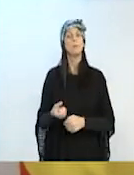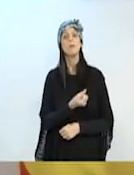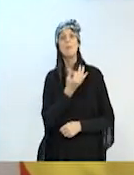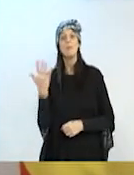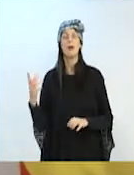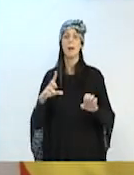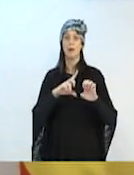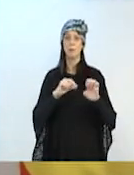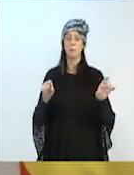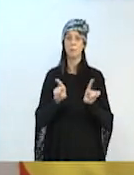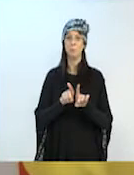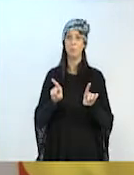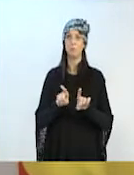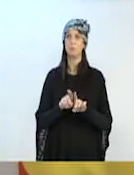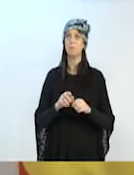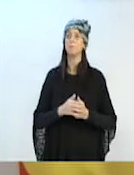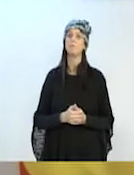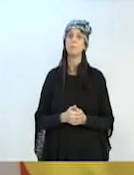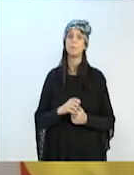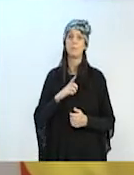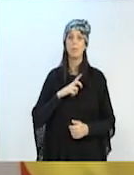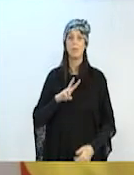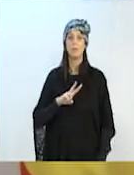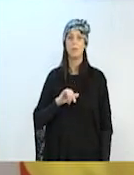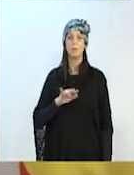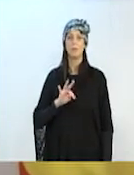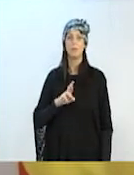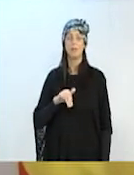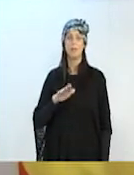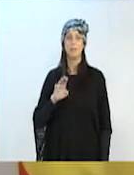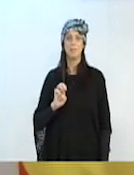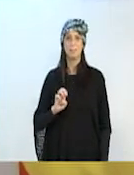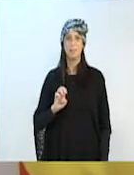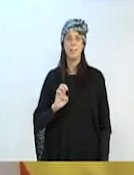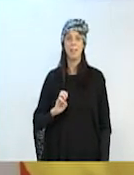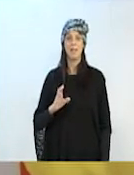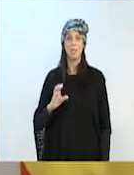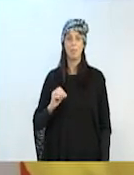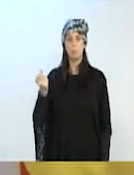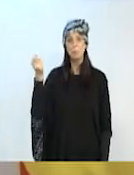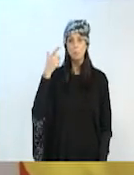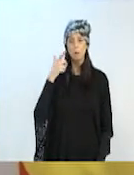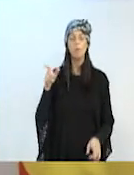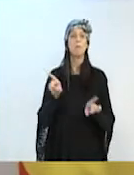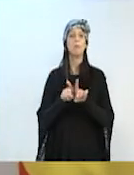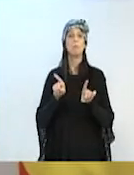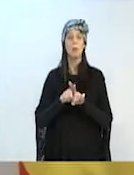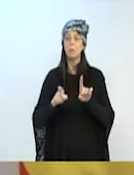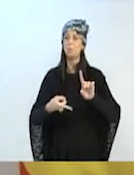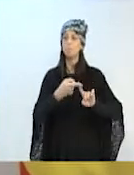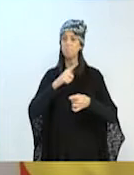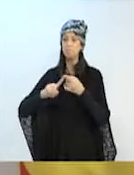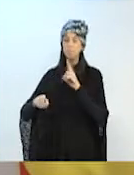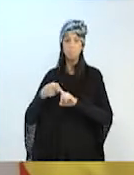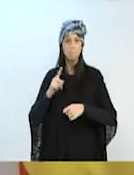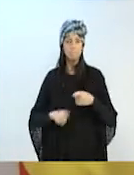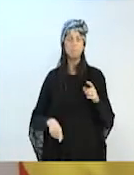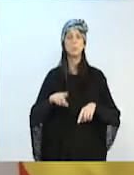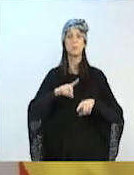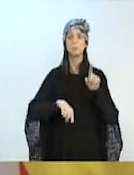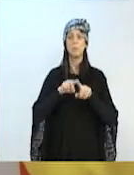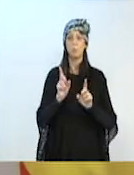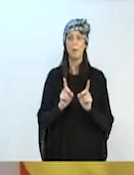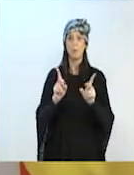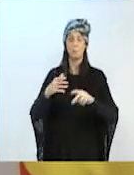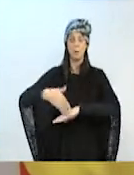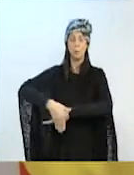entre eles a Vitrine Ecosol, que é uma associação que articula os empreendimentos para comercialização. Então, é na Rua